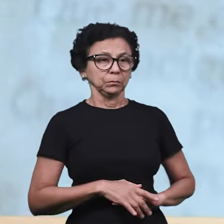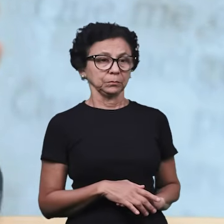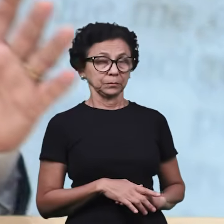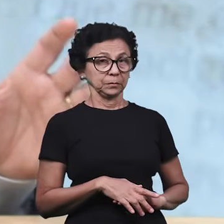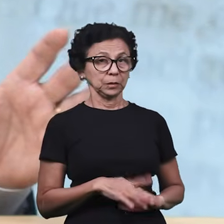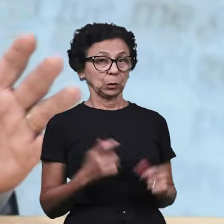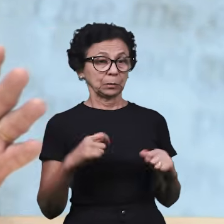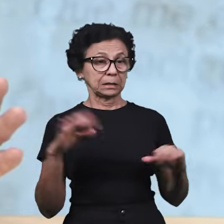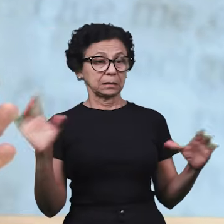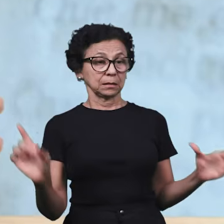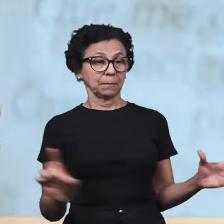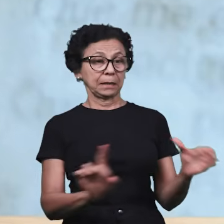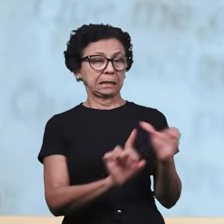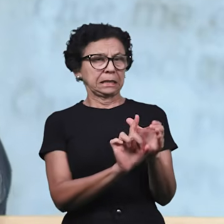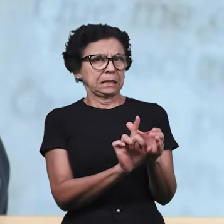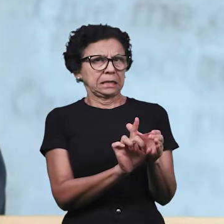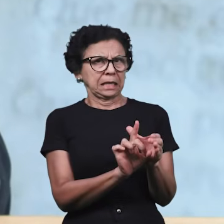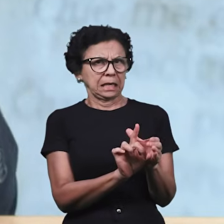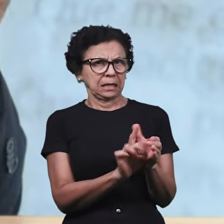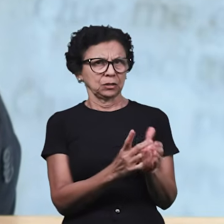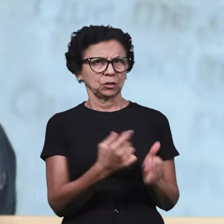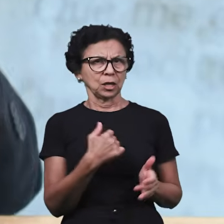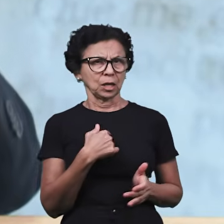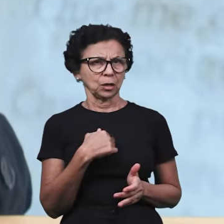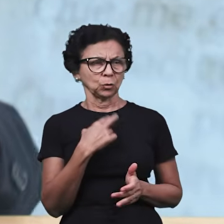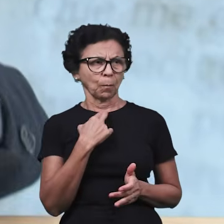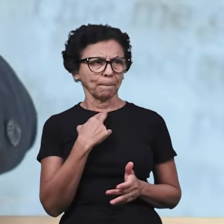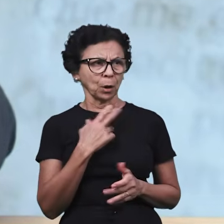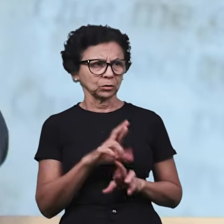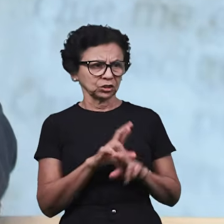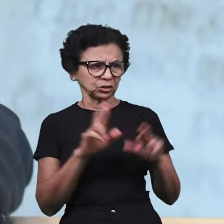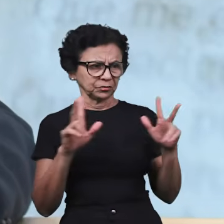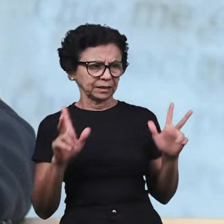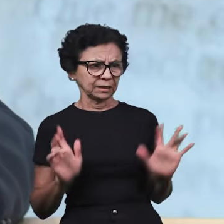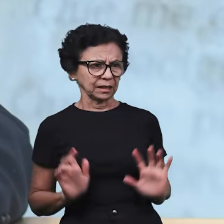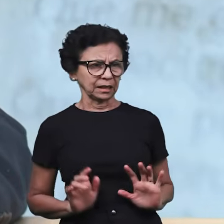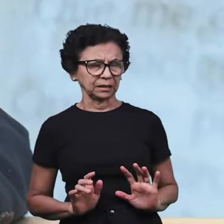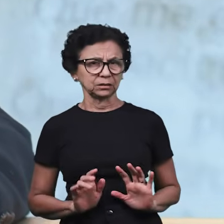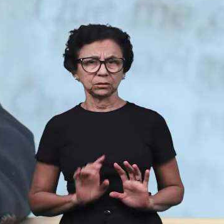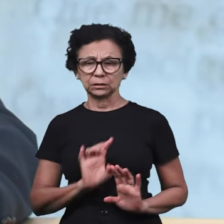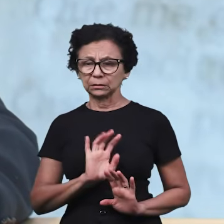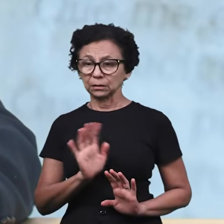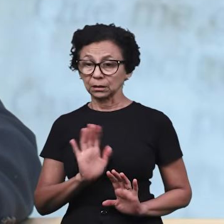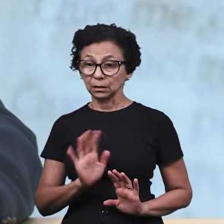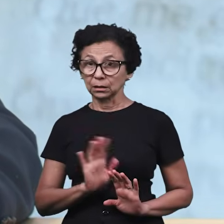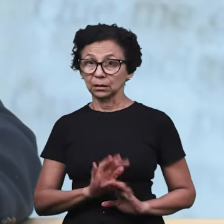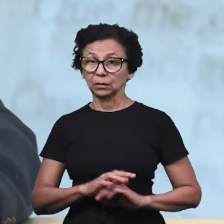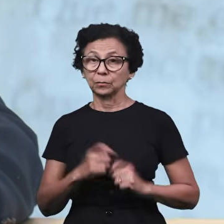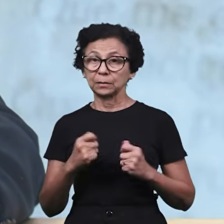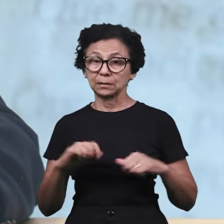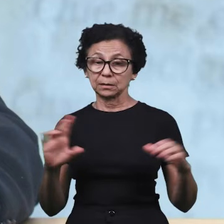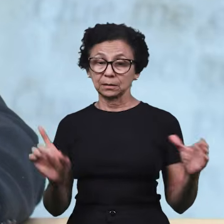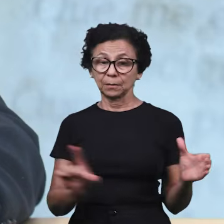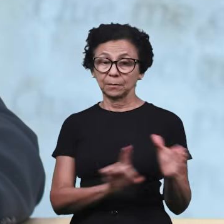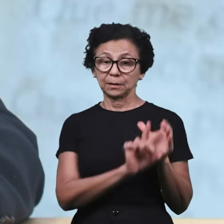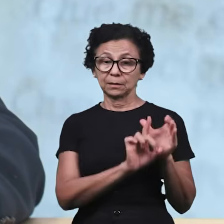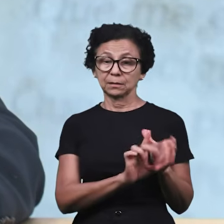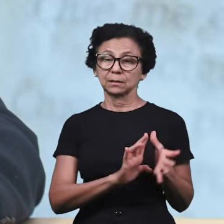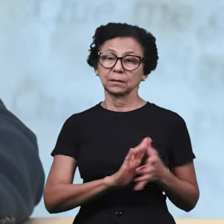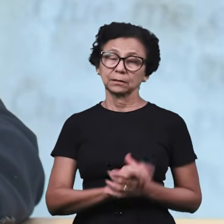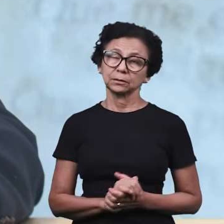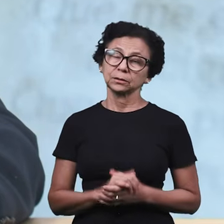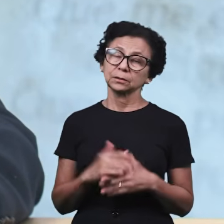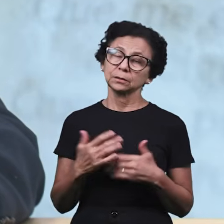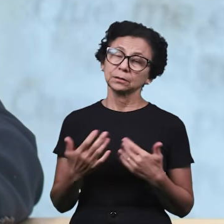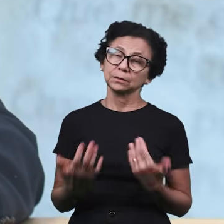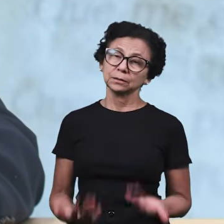um extraterrestre, né? E aí abre mão de valores em prol de novos valores que não vão levar você a uma